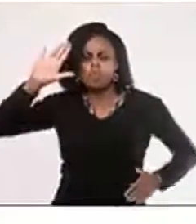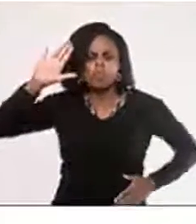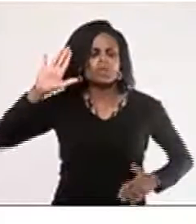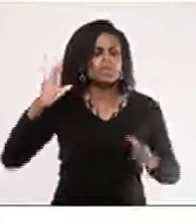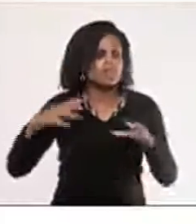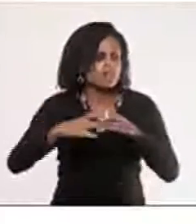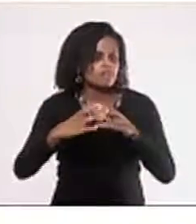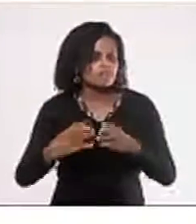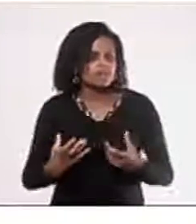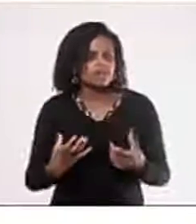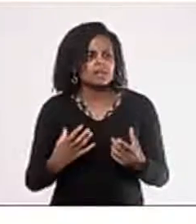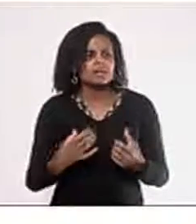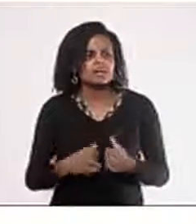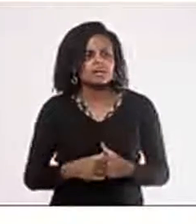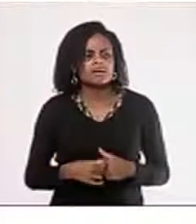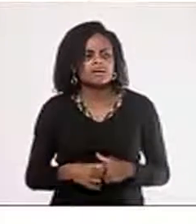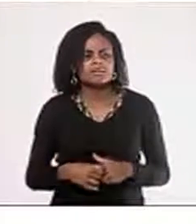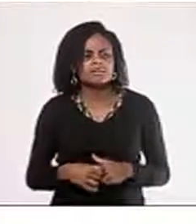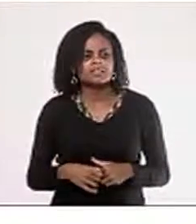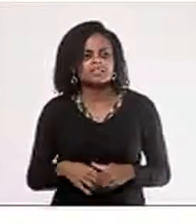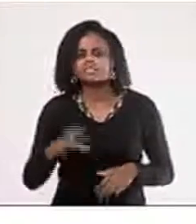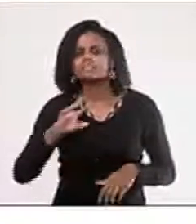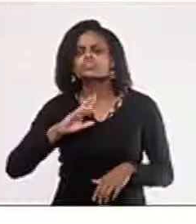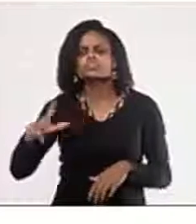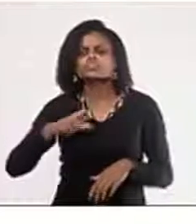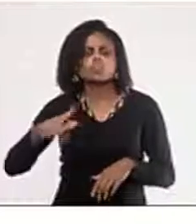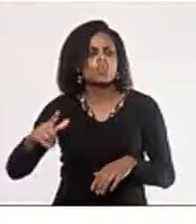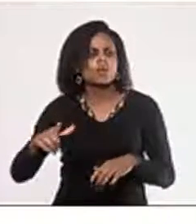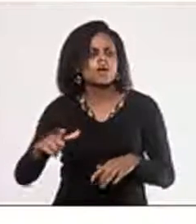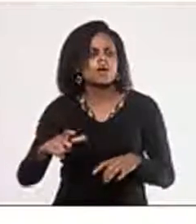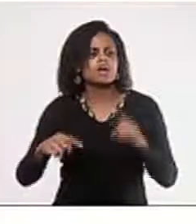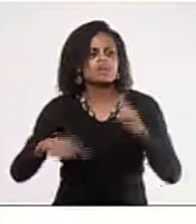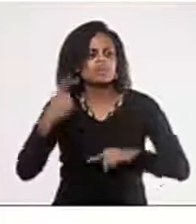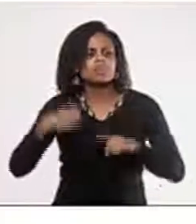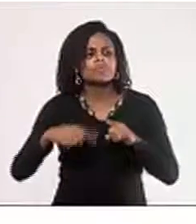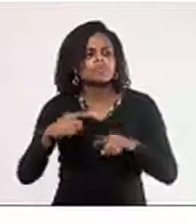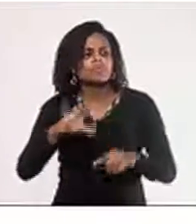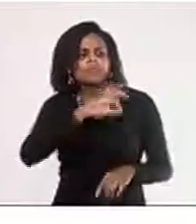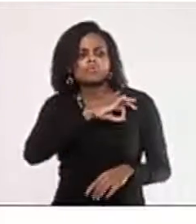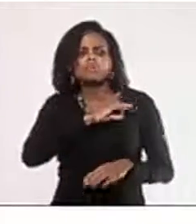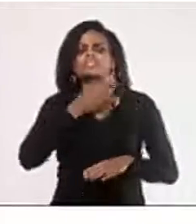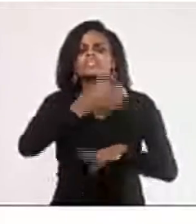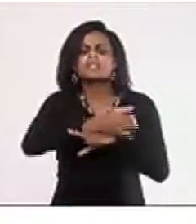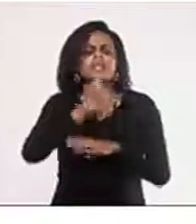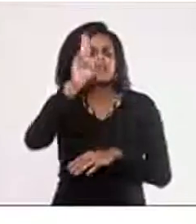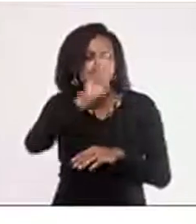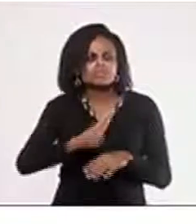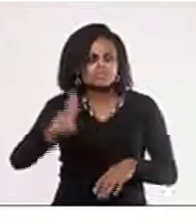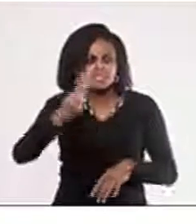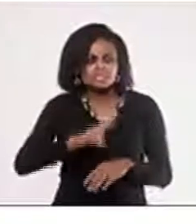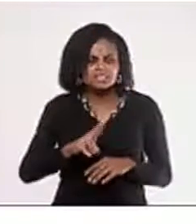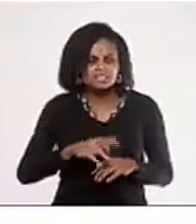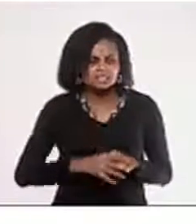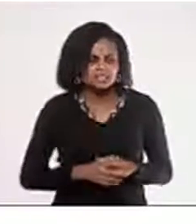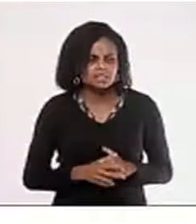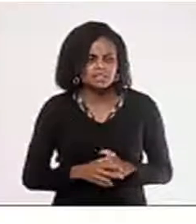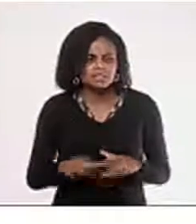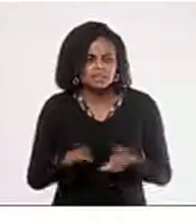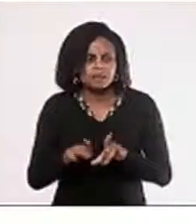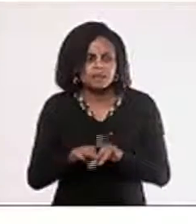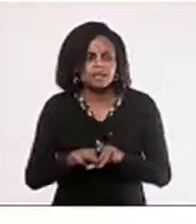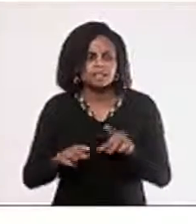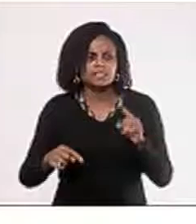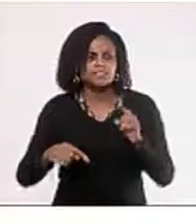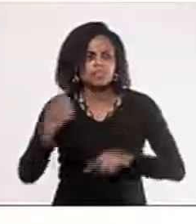organizado. Não cabe à polícia tutelar o que está sendo ensinado em sala de aula. E não cabe a